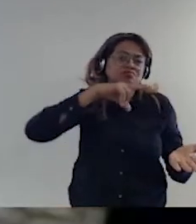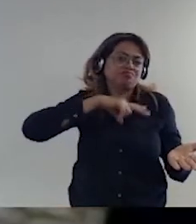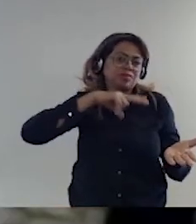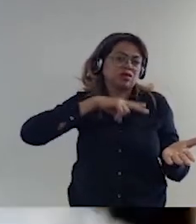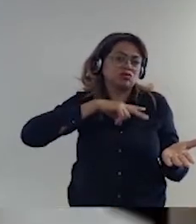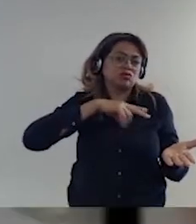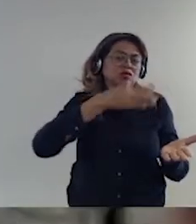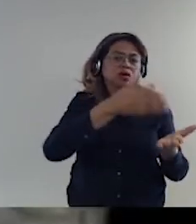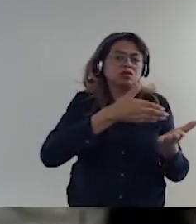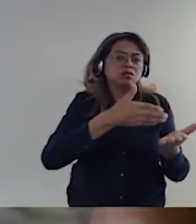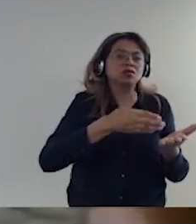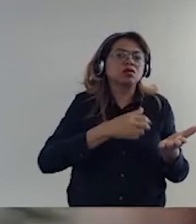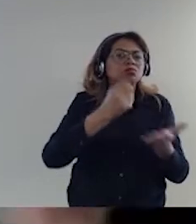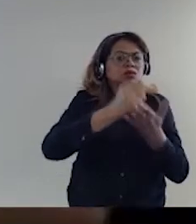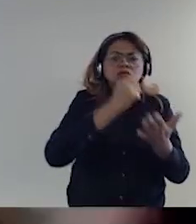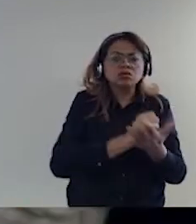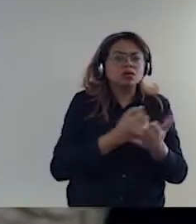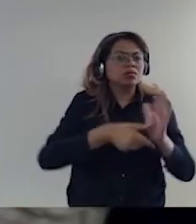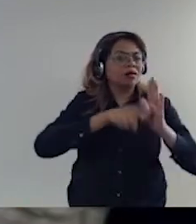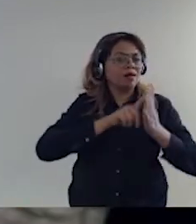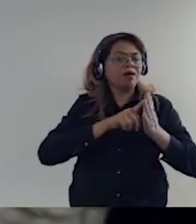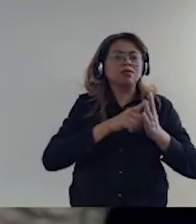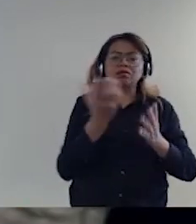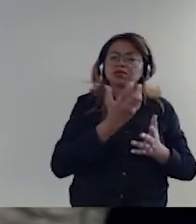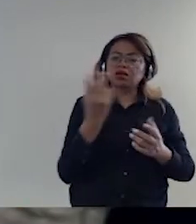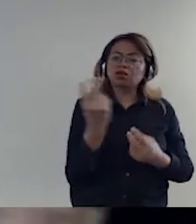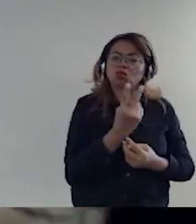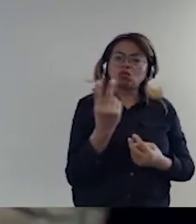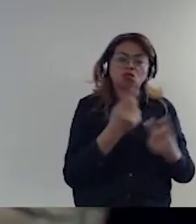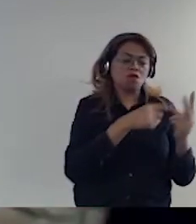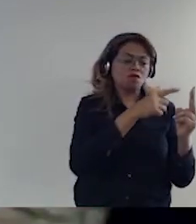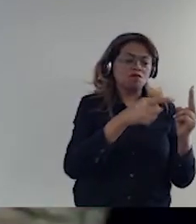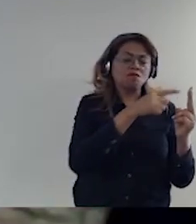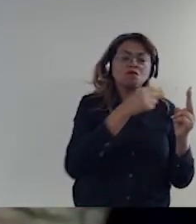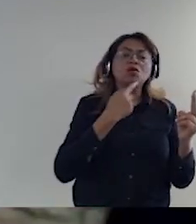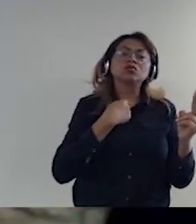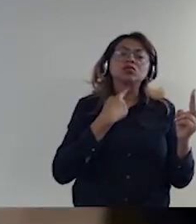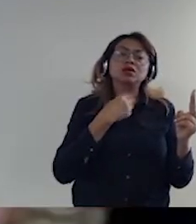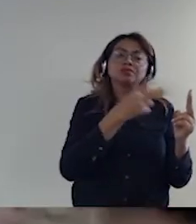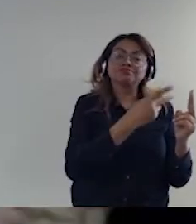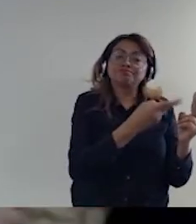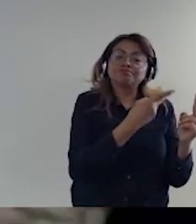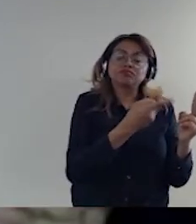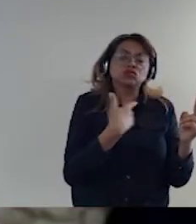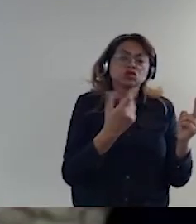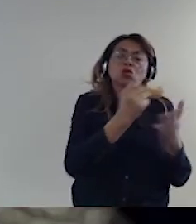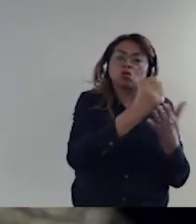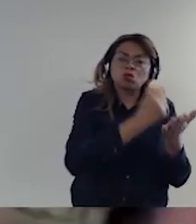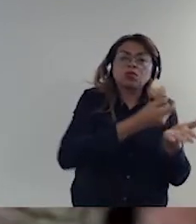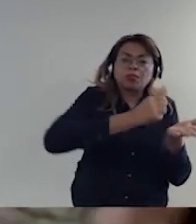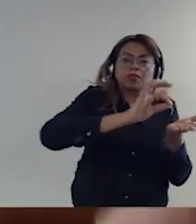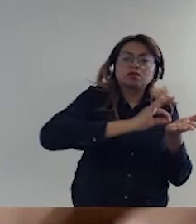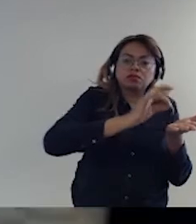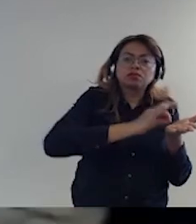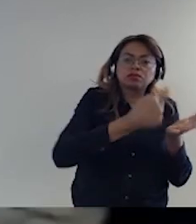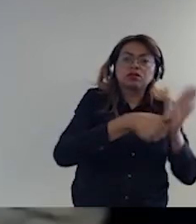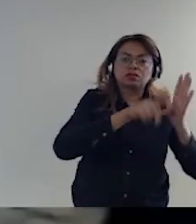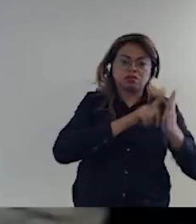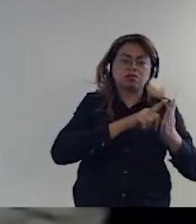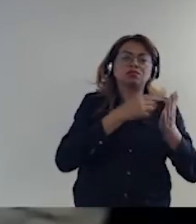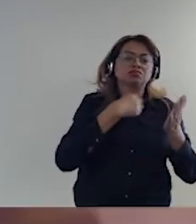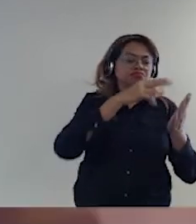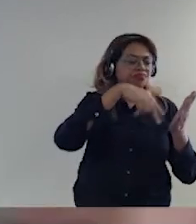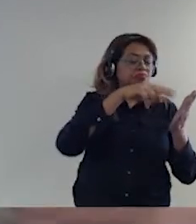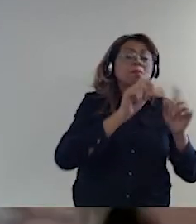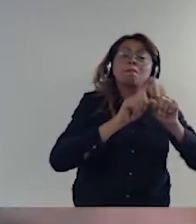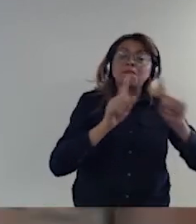executado exatamente como as partes o quiseram. Só que o contrato teve de ser alterado. E, portanto, rebus sic stantibus. Mas eu